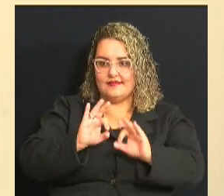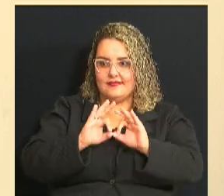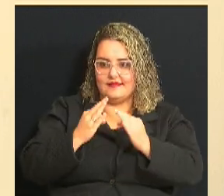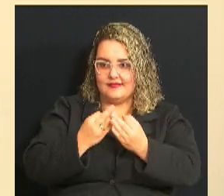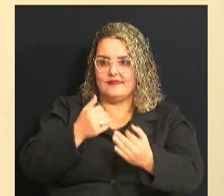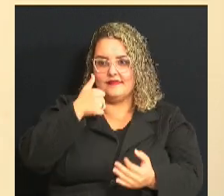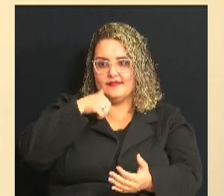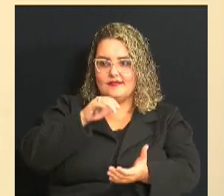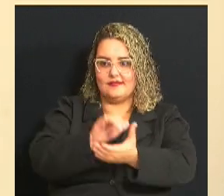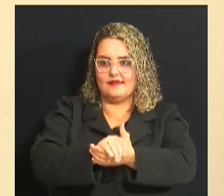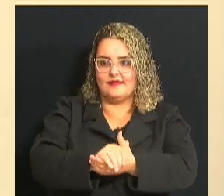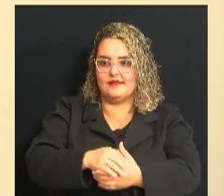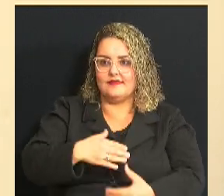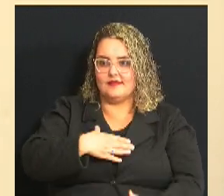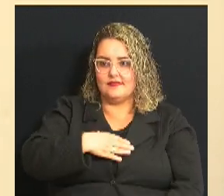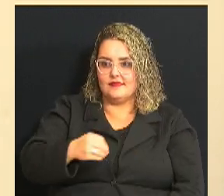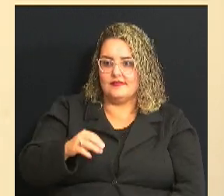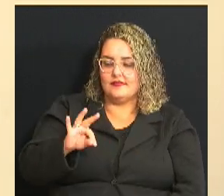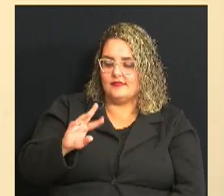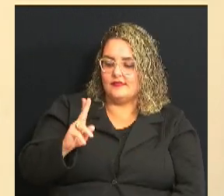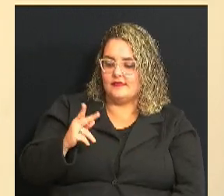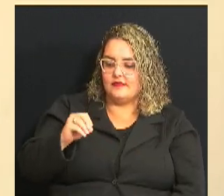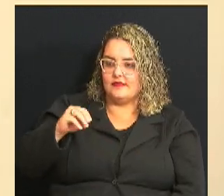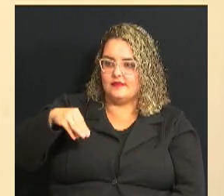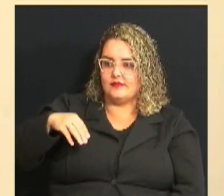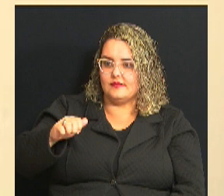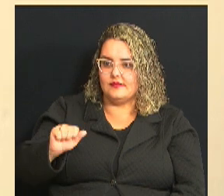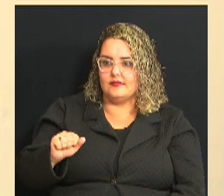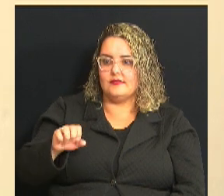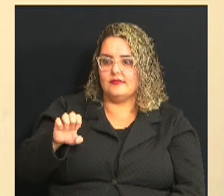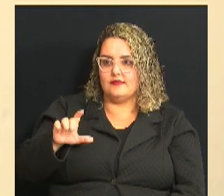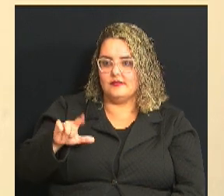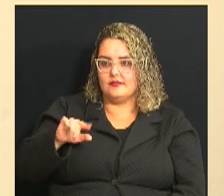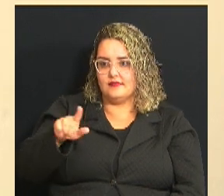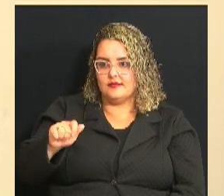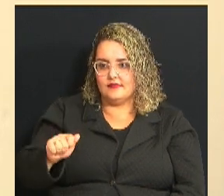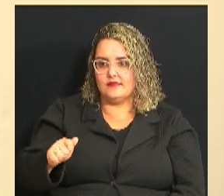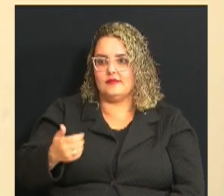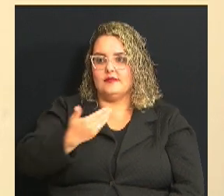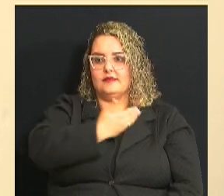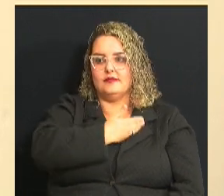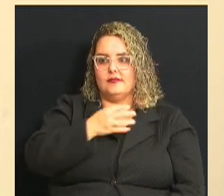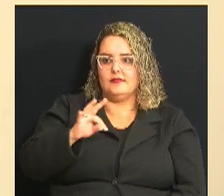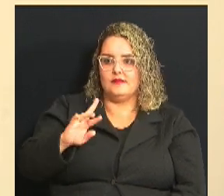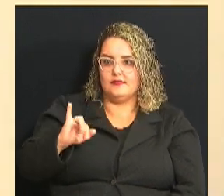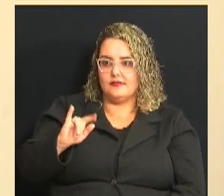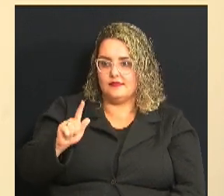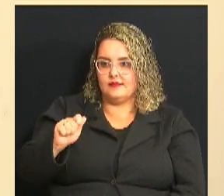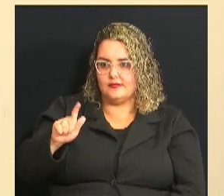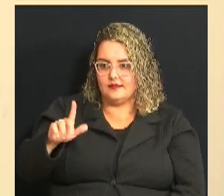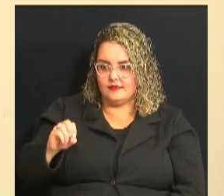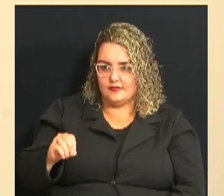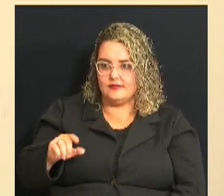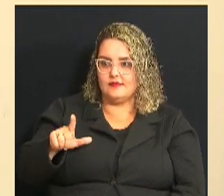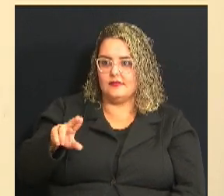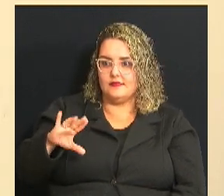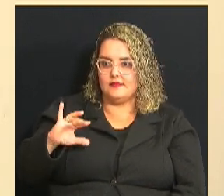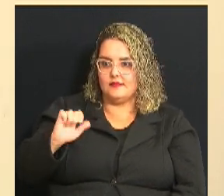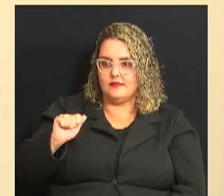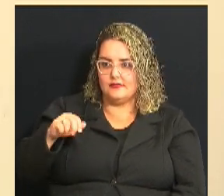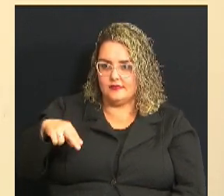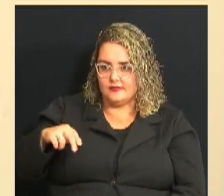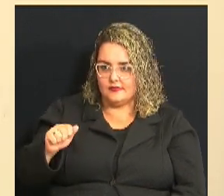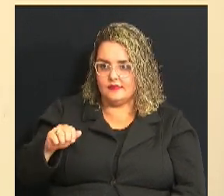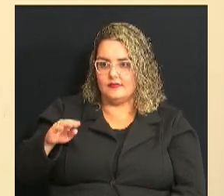meus filhos Thomas e Elisa, do meu amigo de infância e da sua família, o Tiago Vanin, da Luciana, do Bernardo e da Manuela, né,